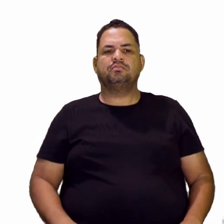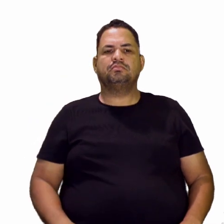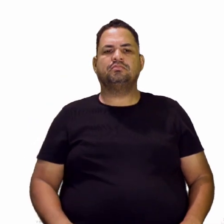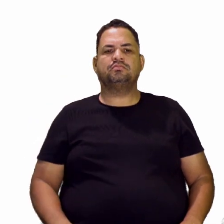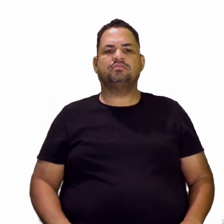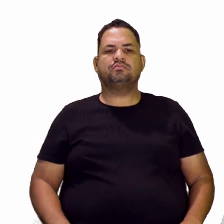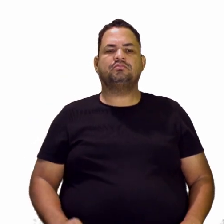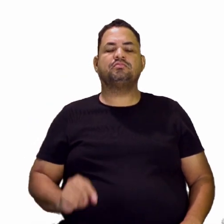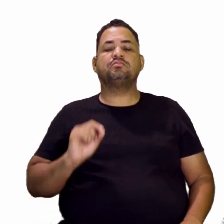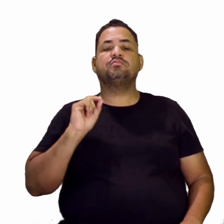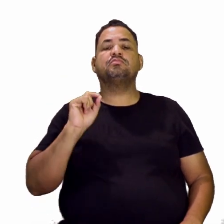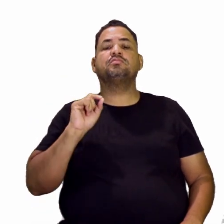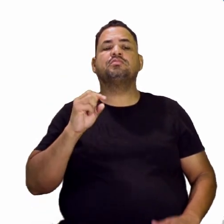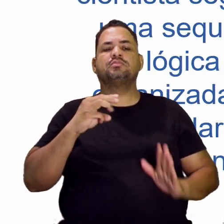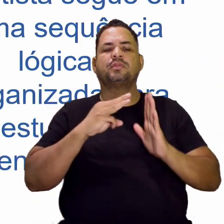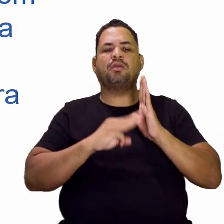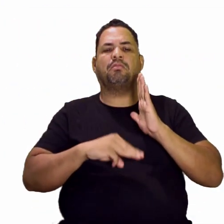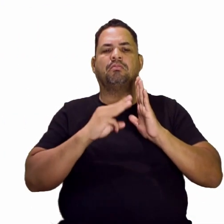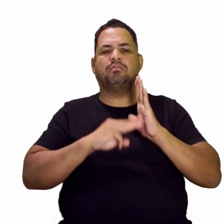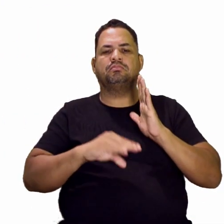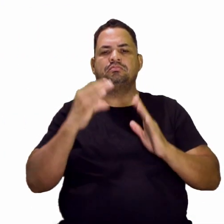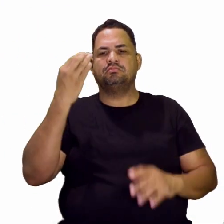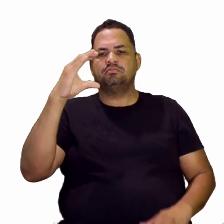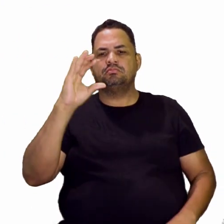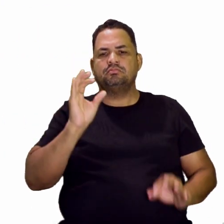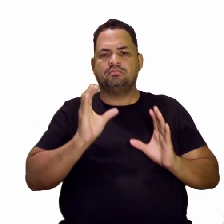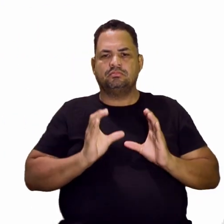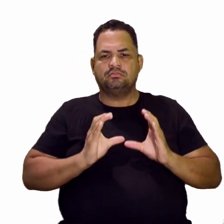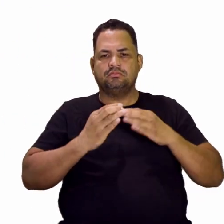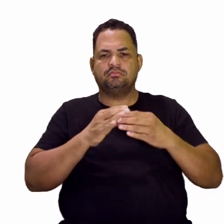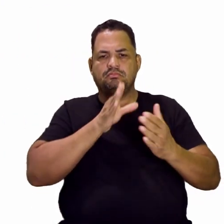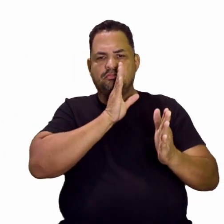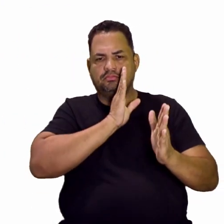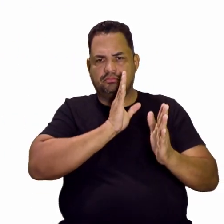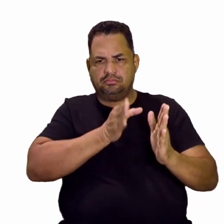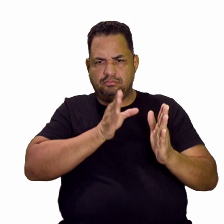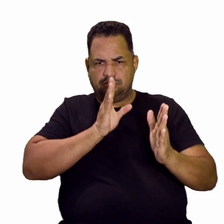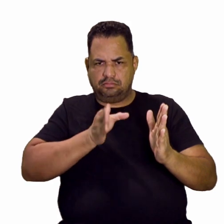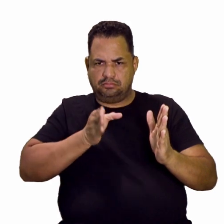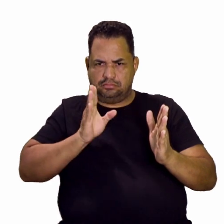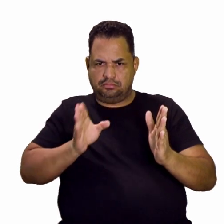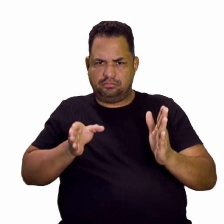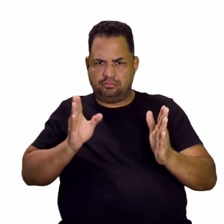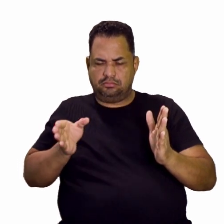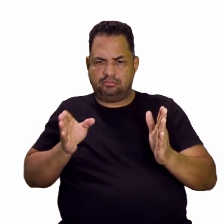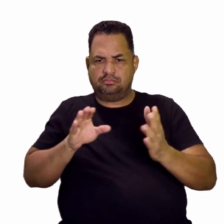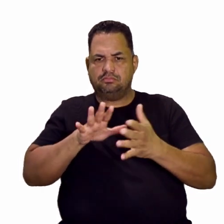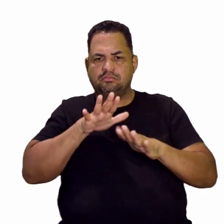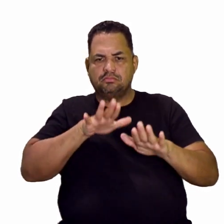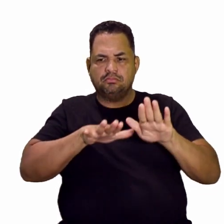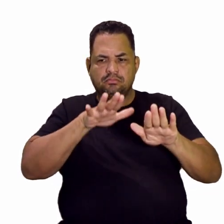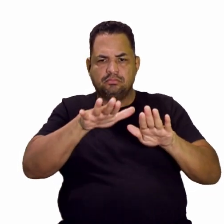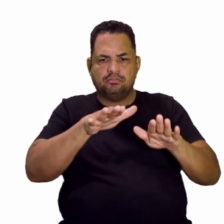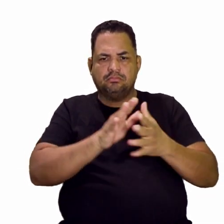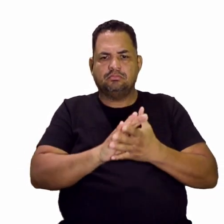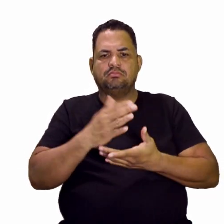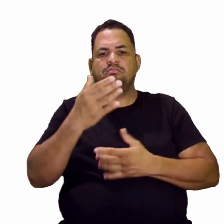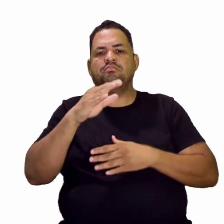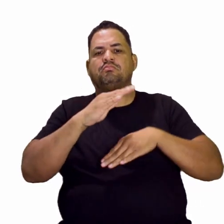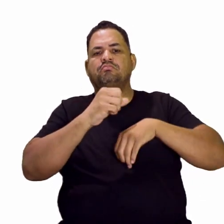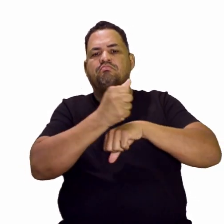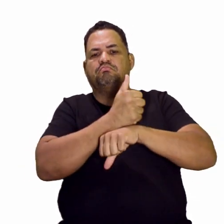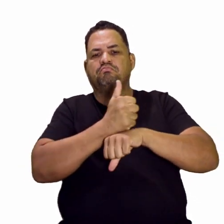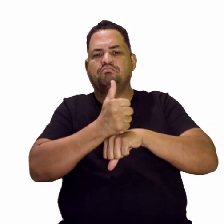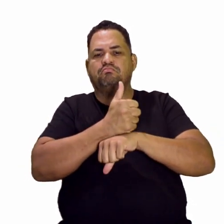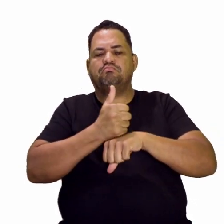O que é mesmo o método científico? É um conjunto de etapas ou passos que um cientista